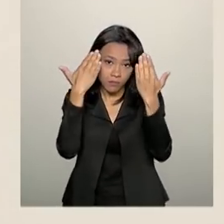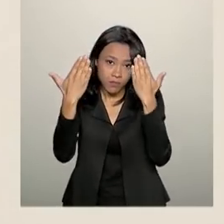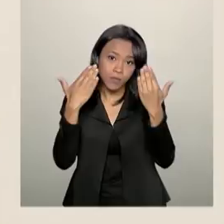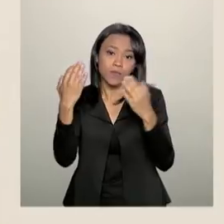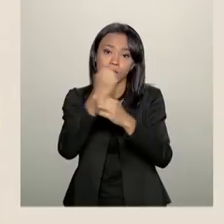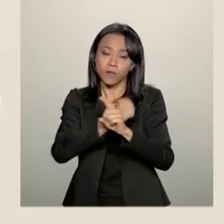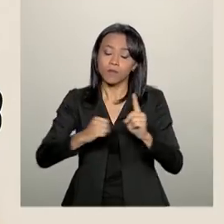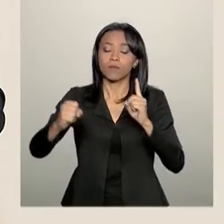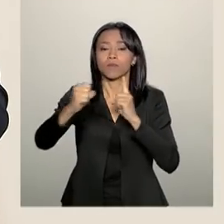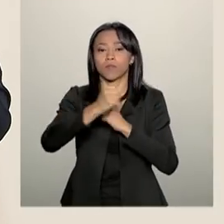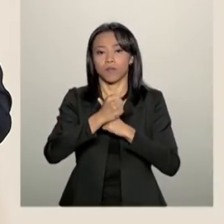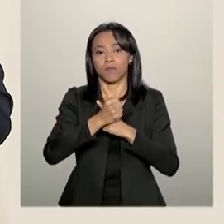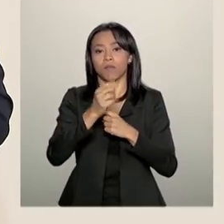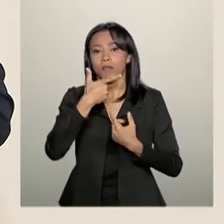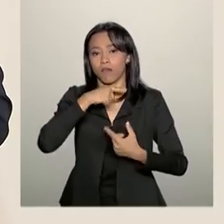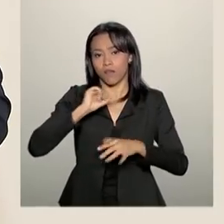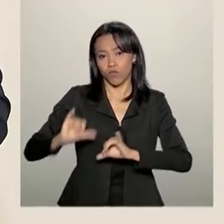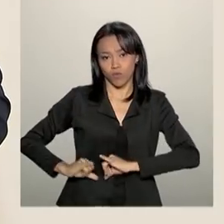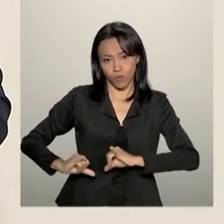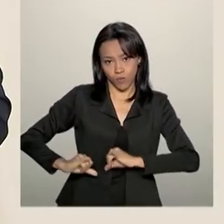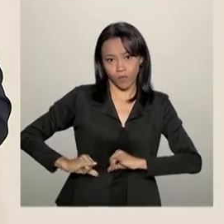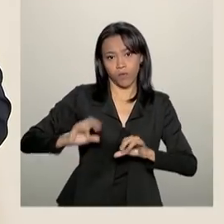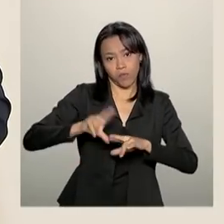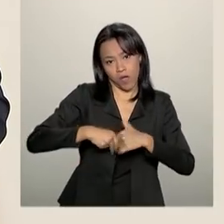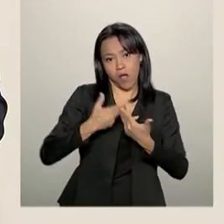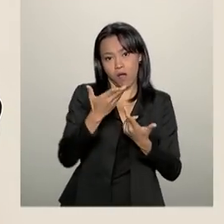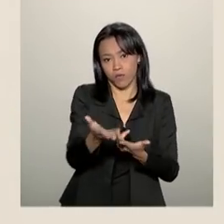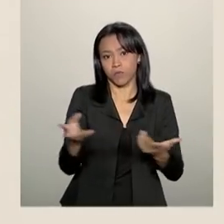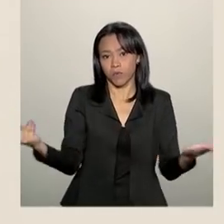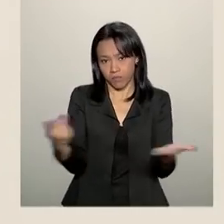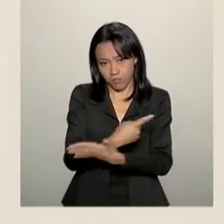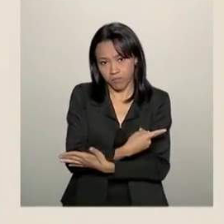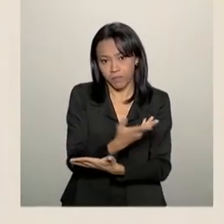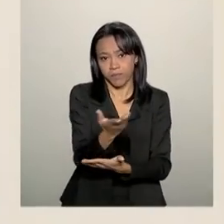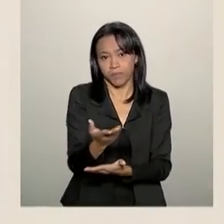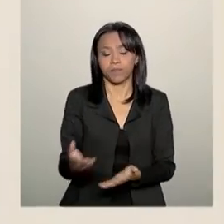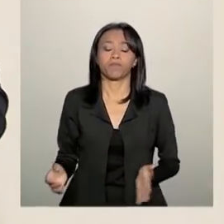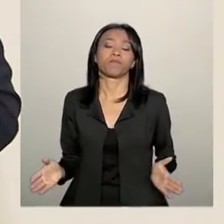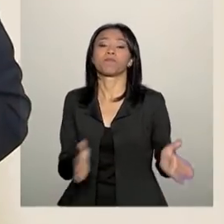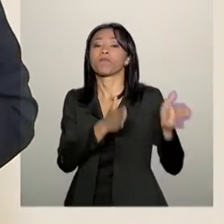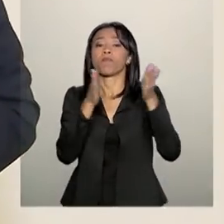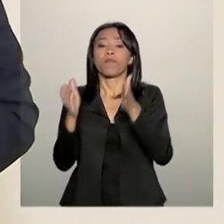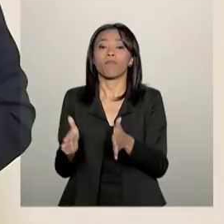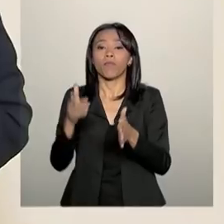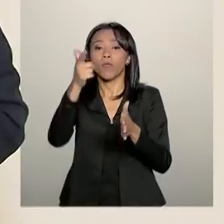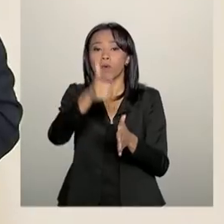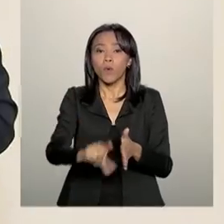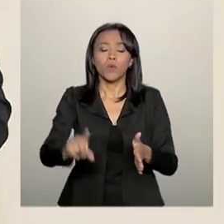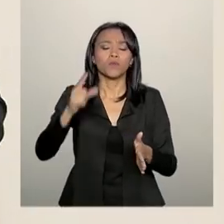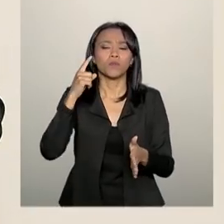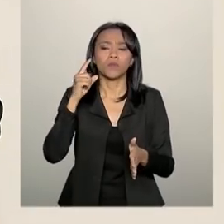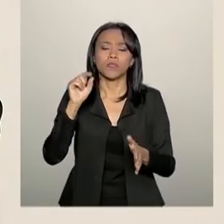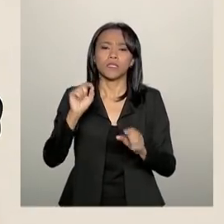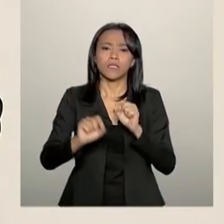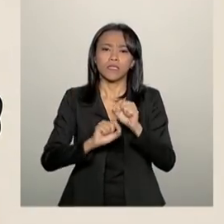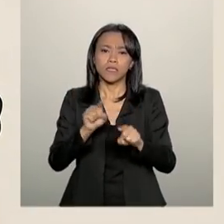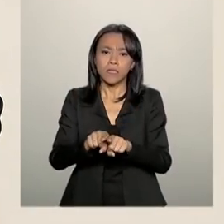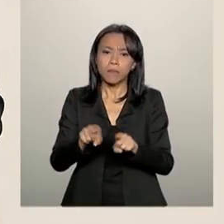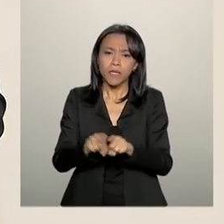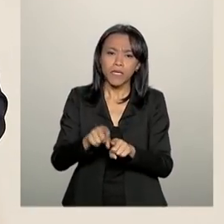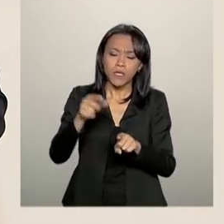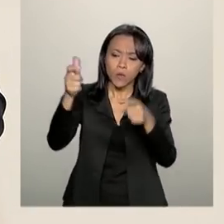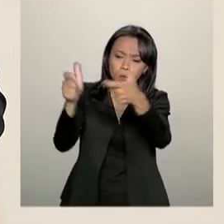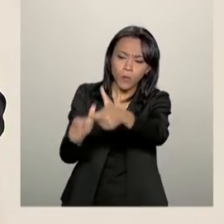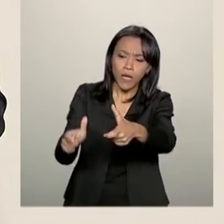pela tragédia. Uma ação do Ministério da Cidadania. Identificação de danos em áreas